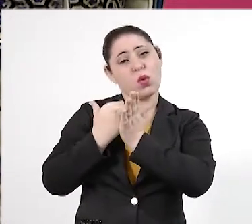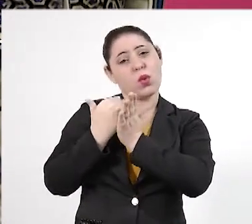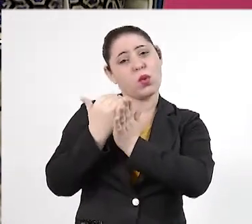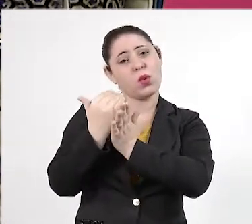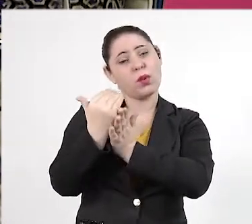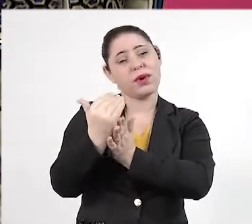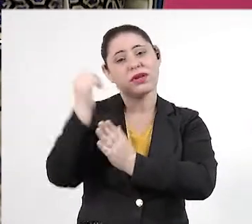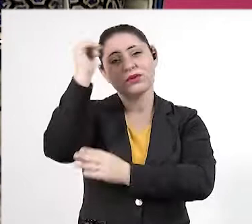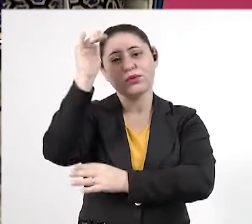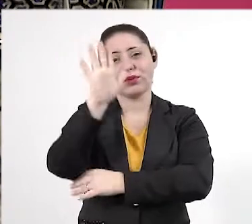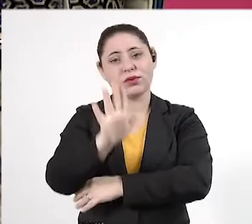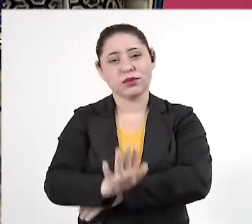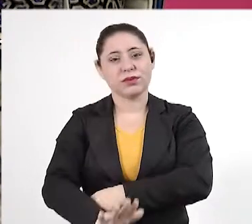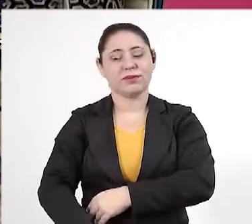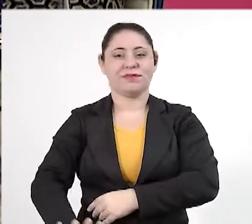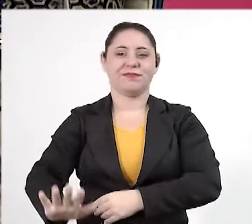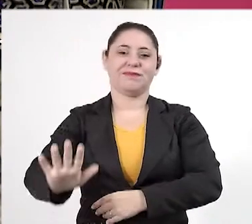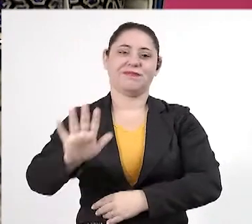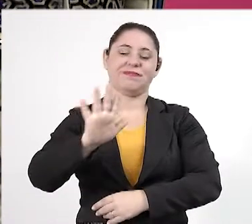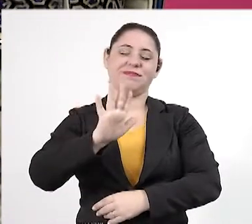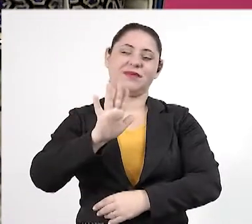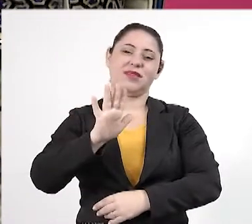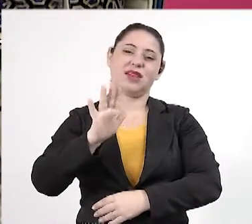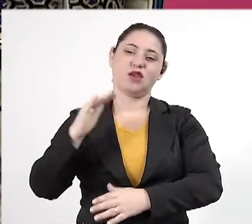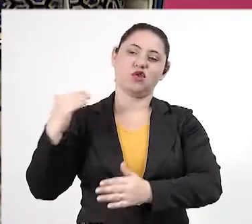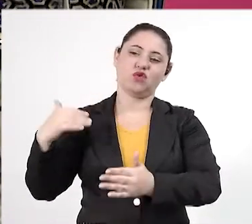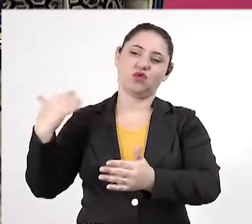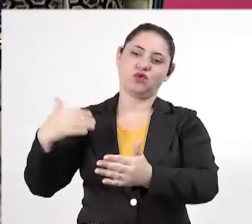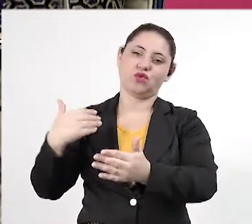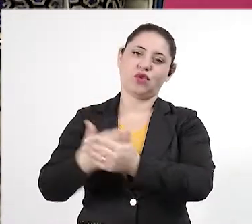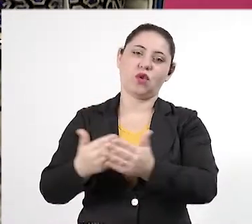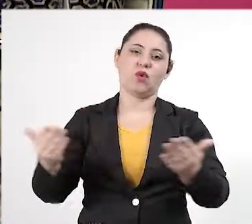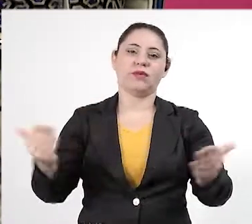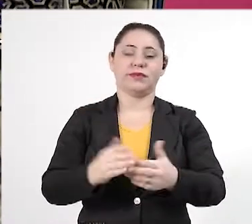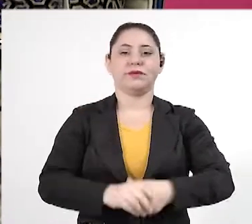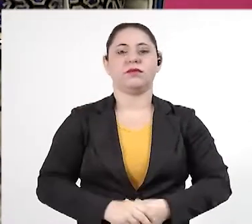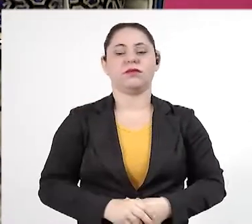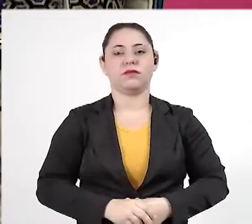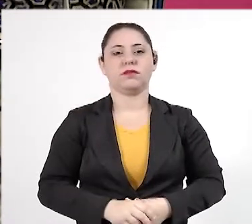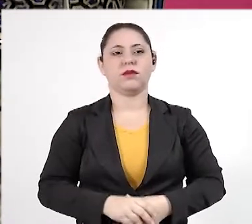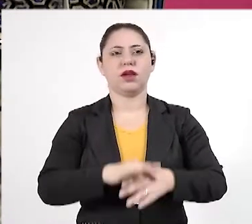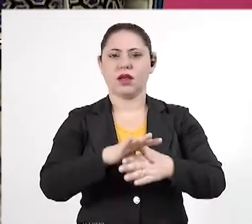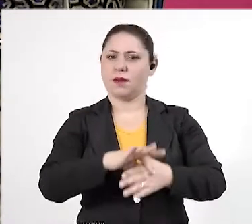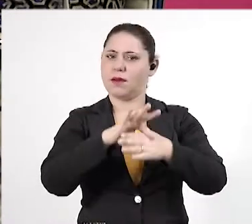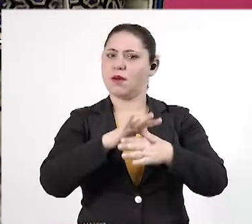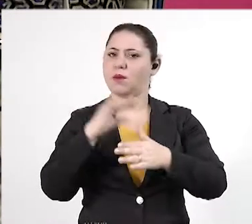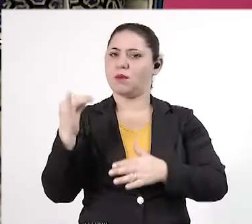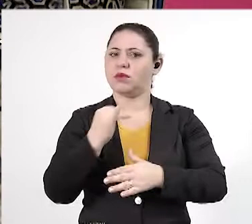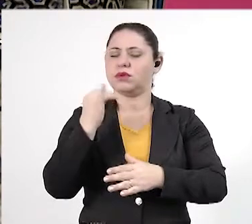primórdios, né, do Brasil aqui aos dias atuais. E eu gostaria de chegar num ponto muito